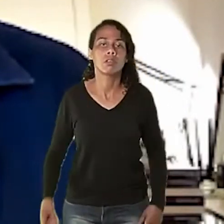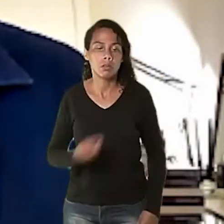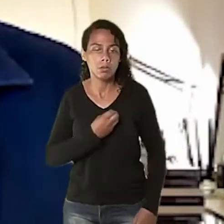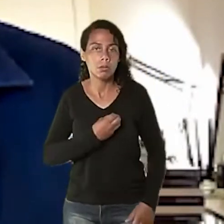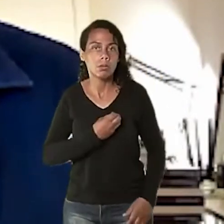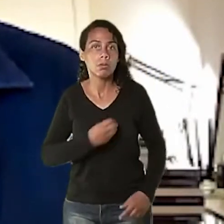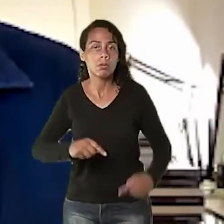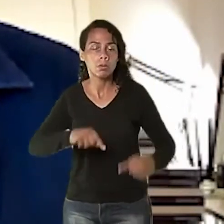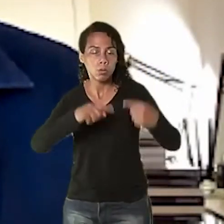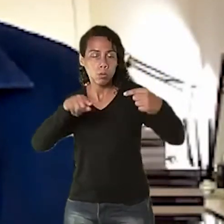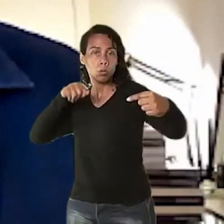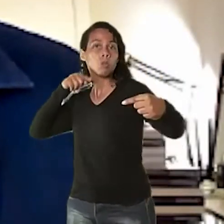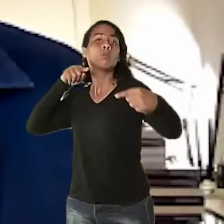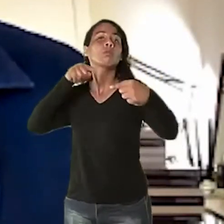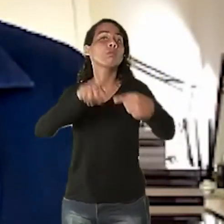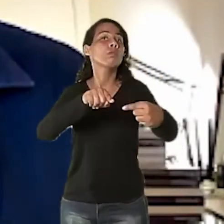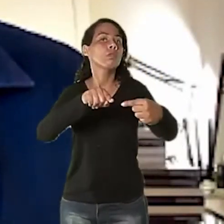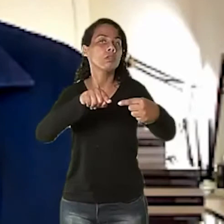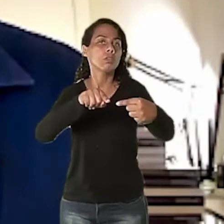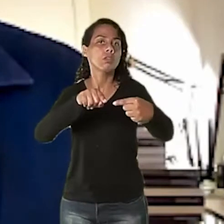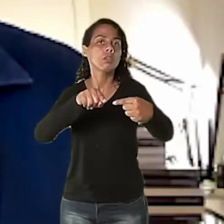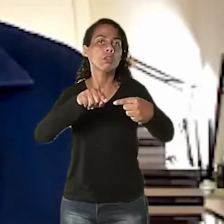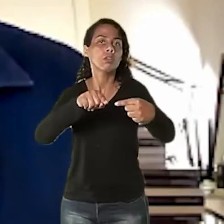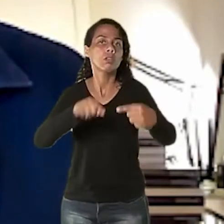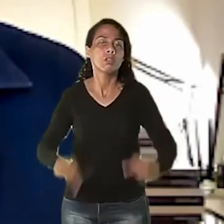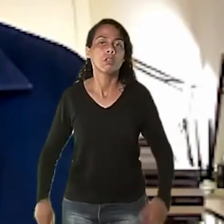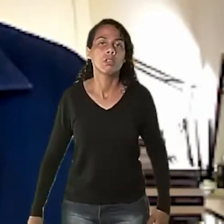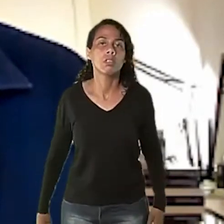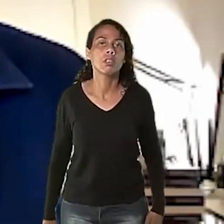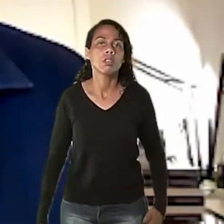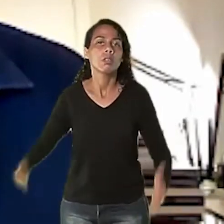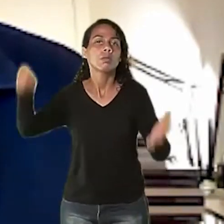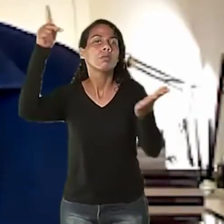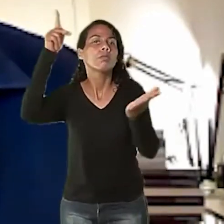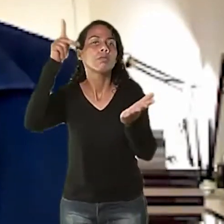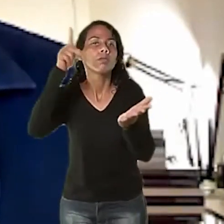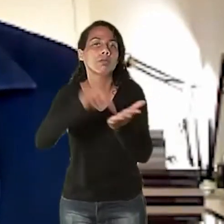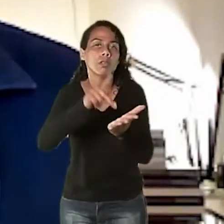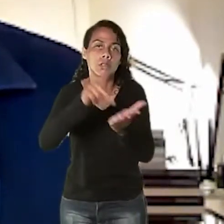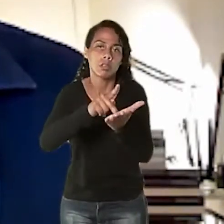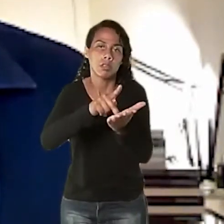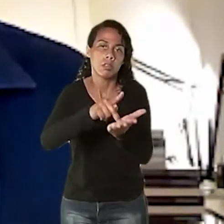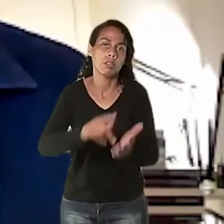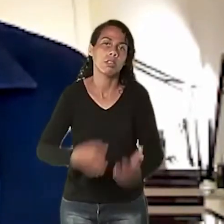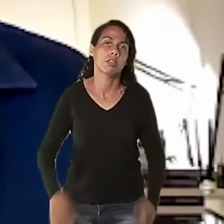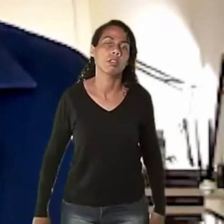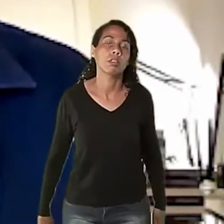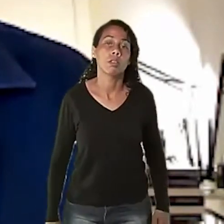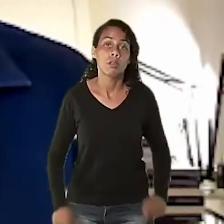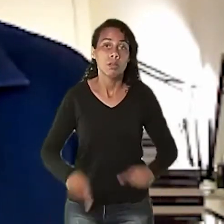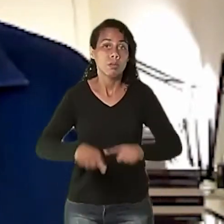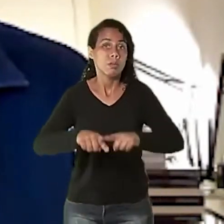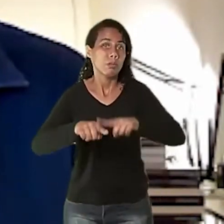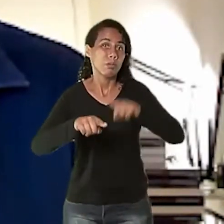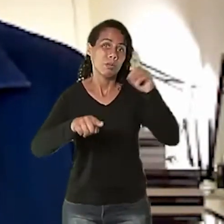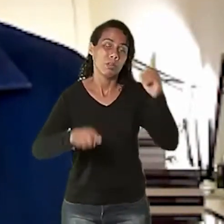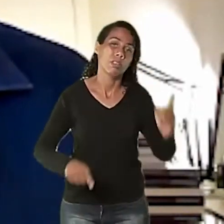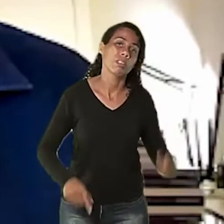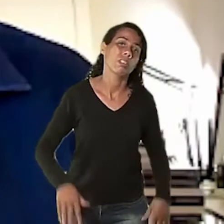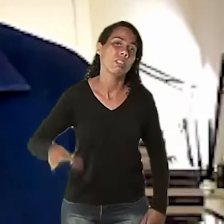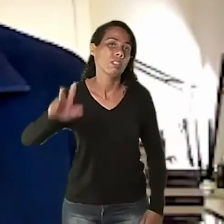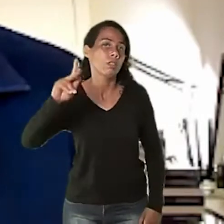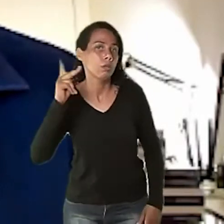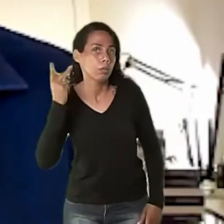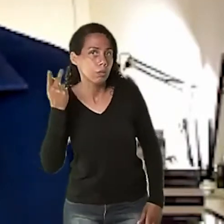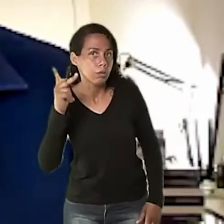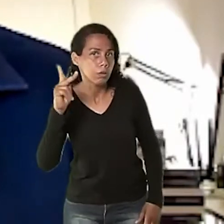que revela uma verdade por trás daquele episódio, mas montando uma espécie de cápsula